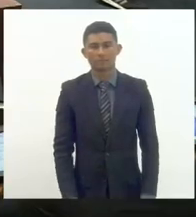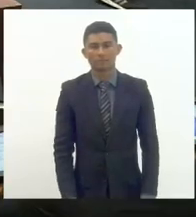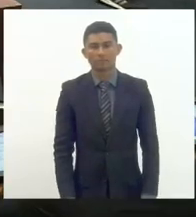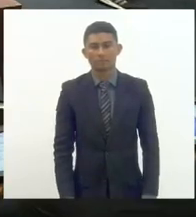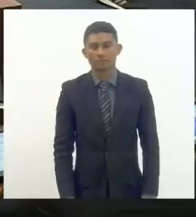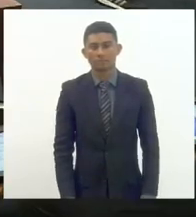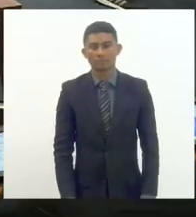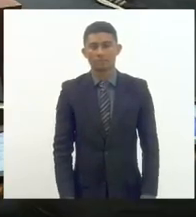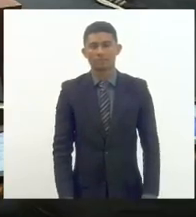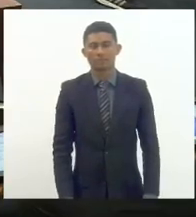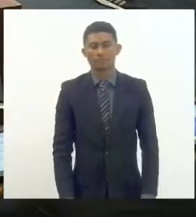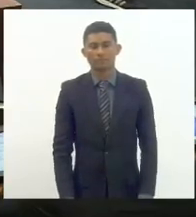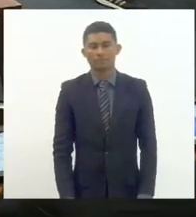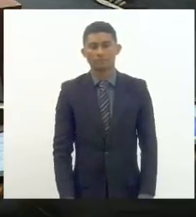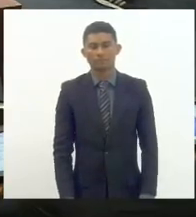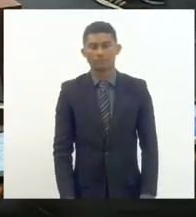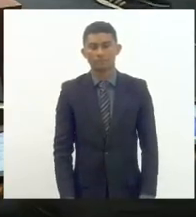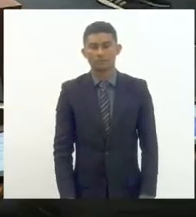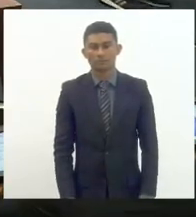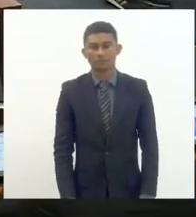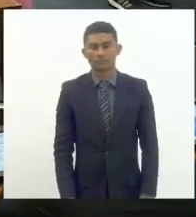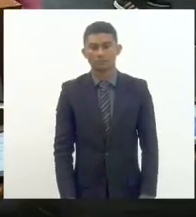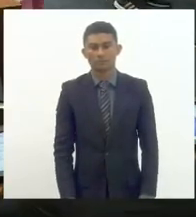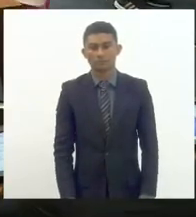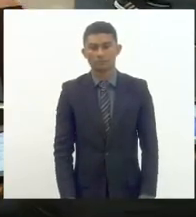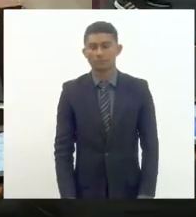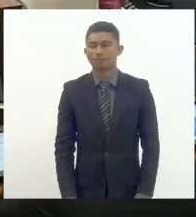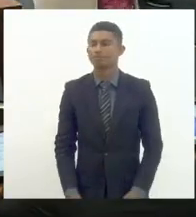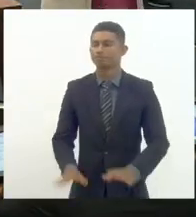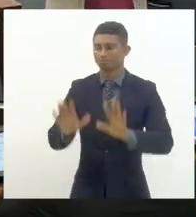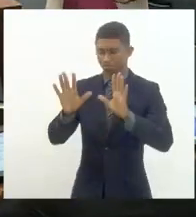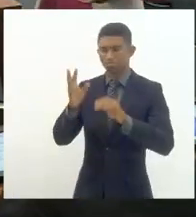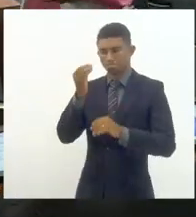Deixa eu deixar aqui a gente tentar encaminhar.